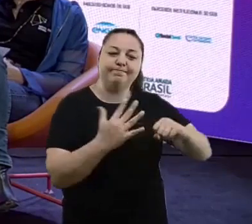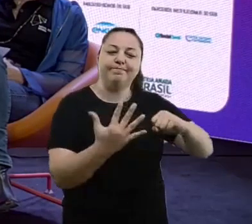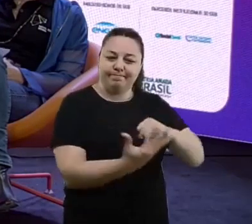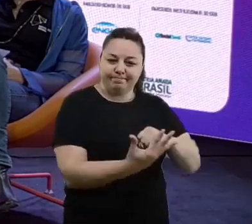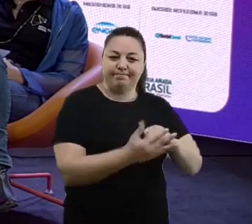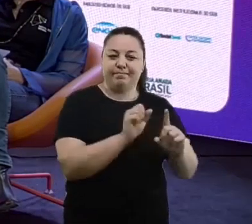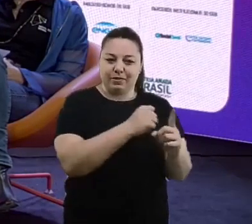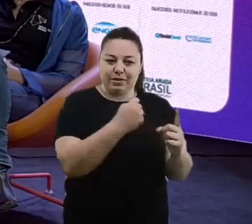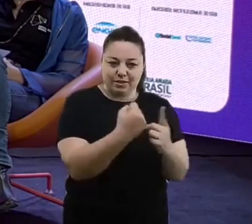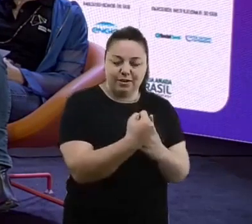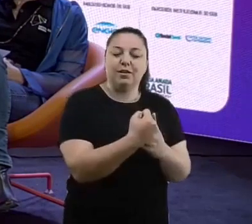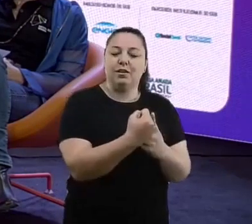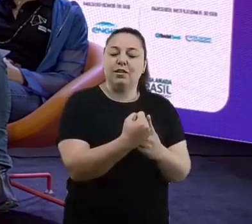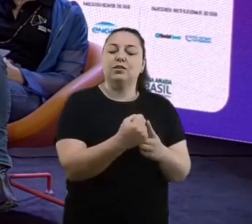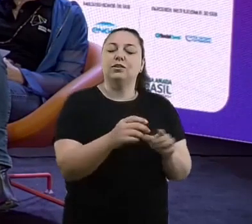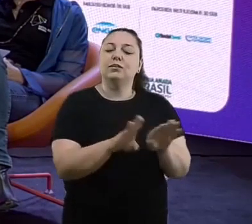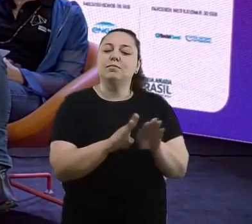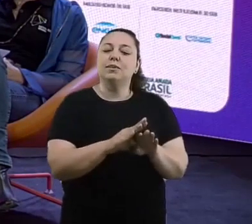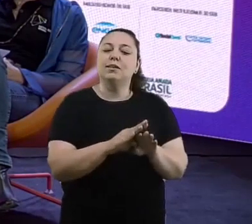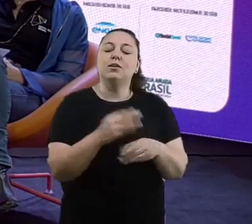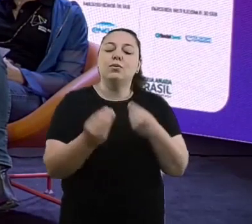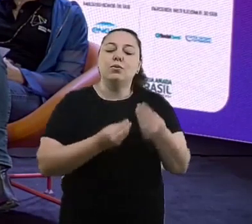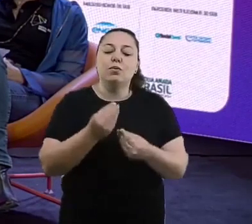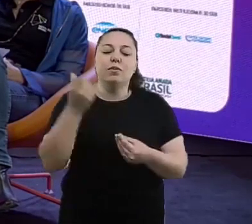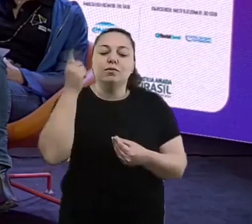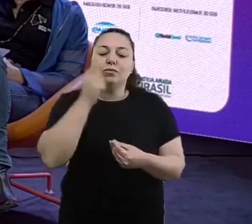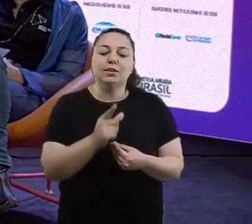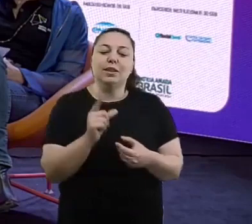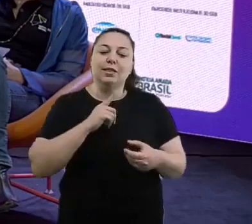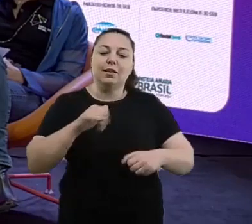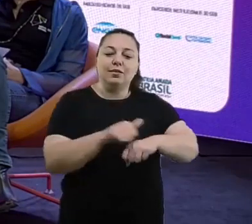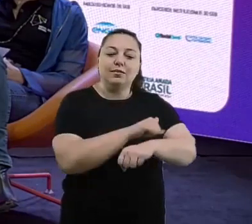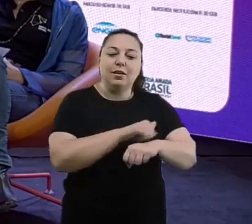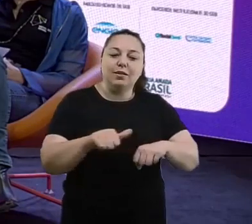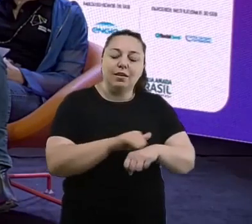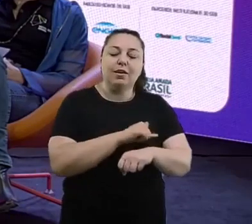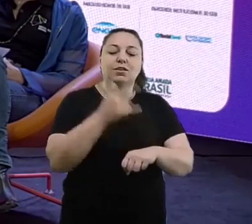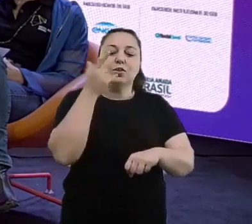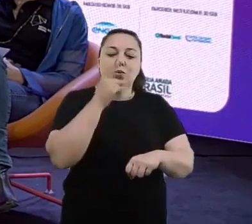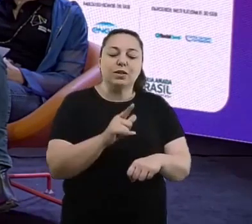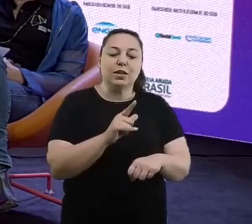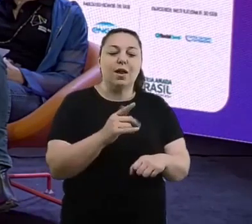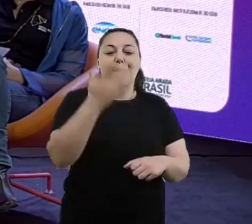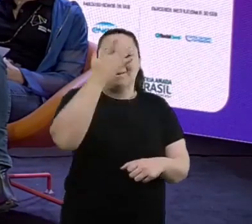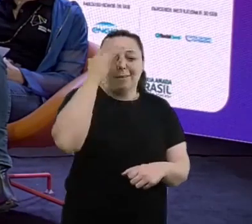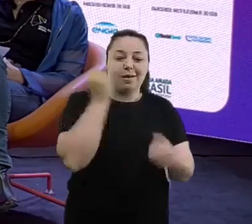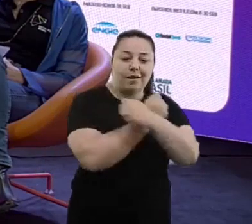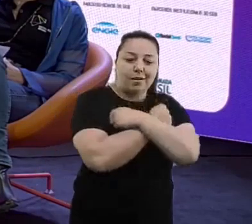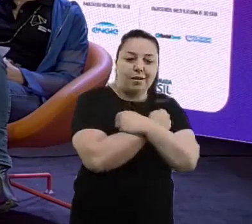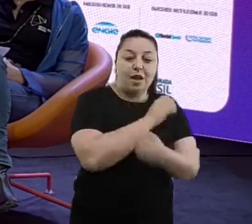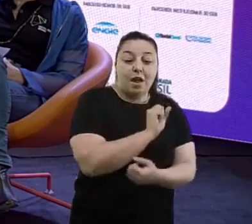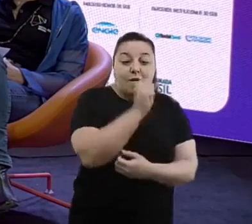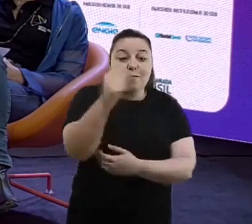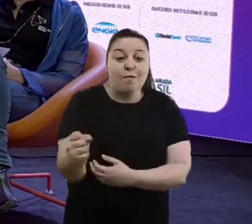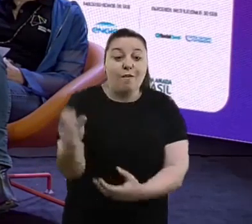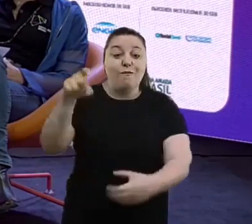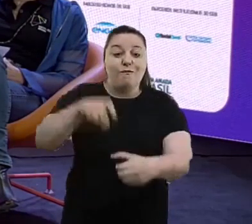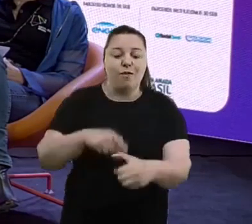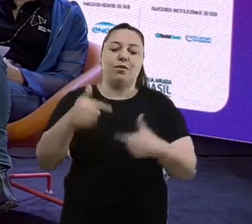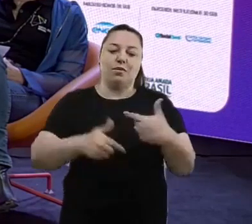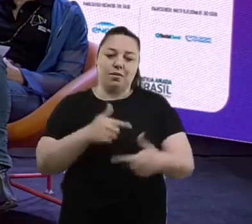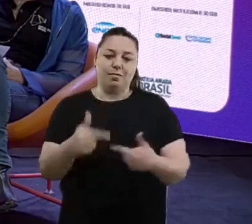auxiliar a definir estratégias de reinserção dos profissionais no mercado de trabalho e prevenir aumentos na taxa de desemprego. Então,